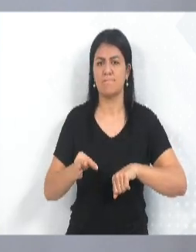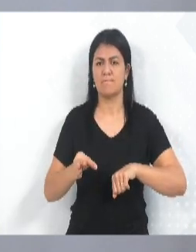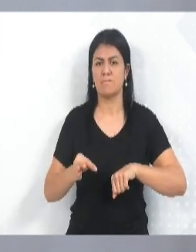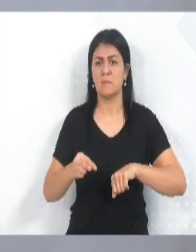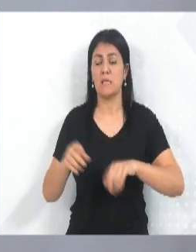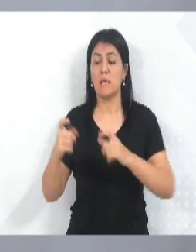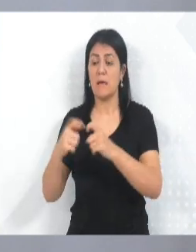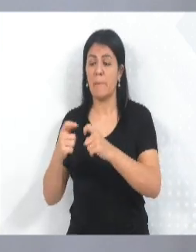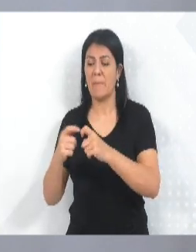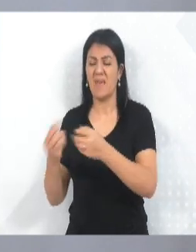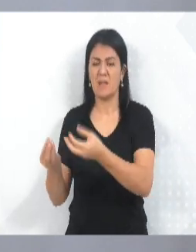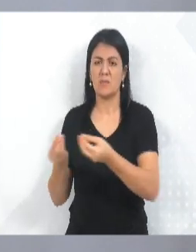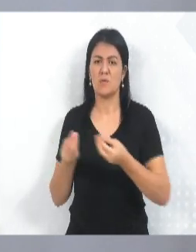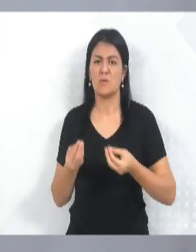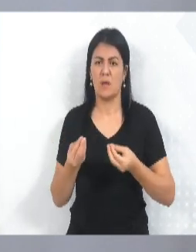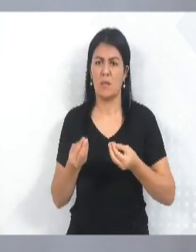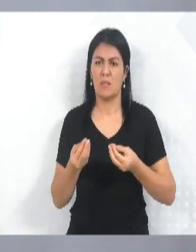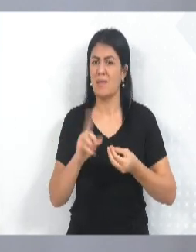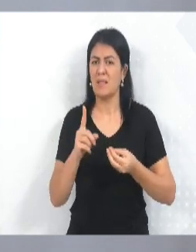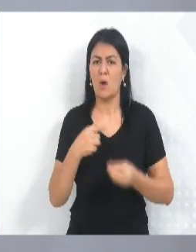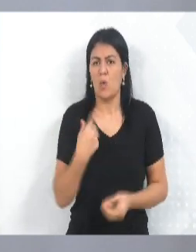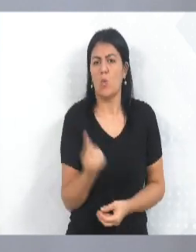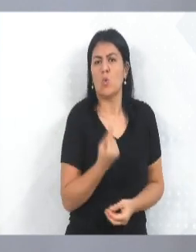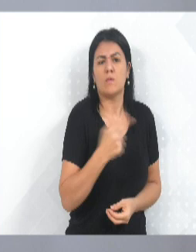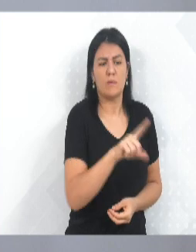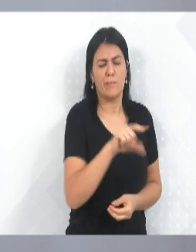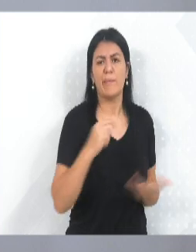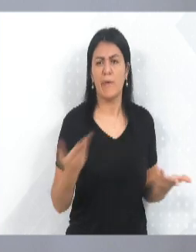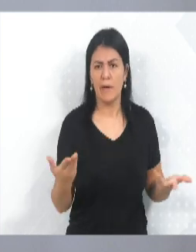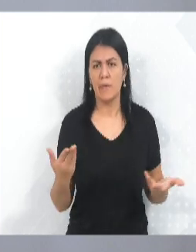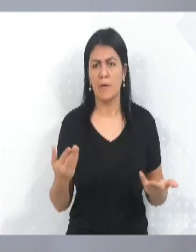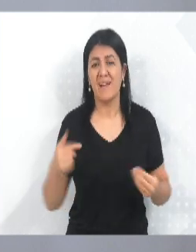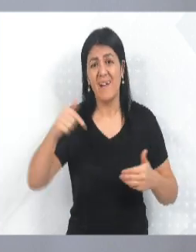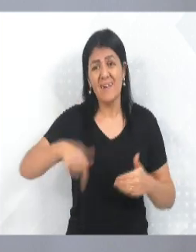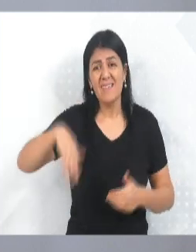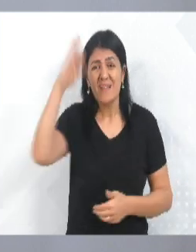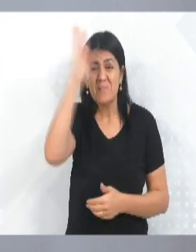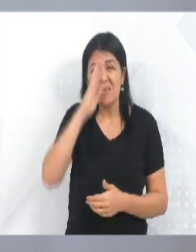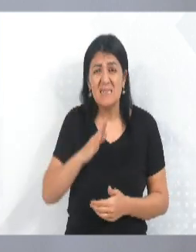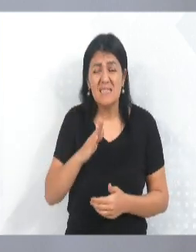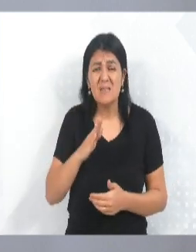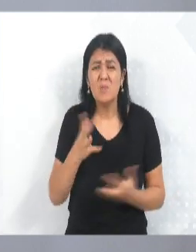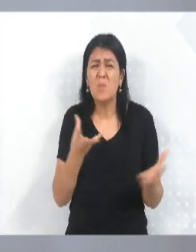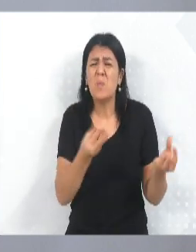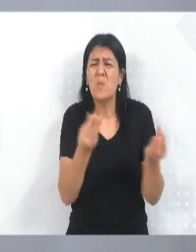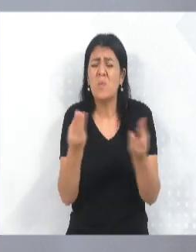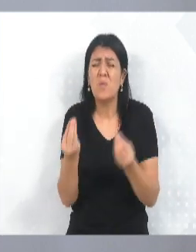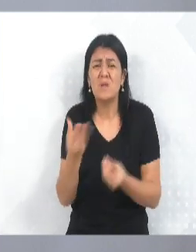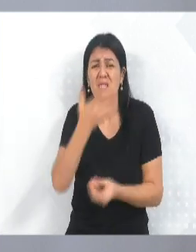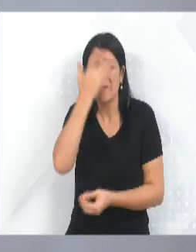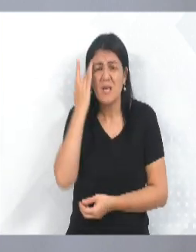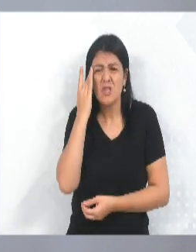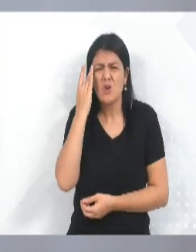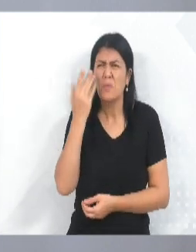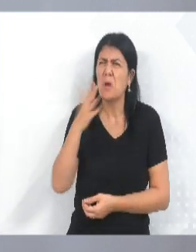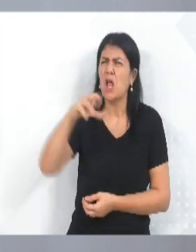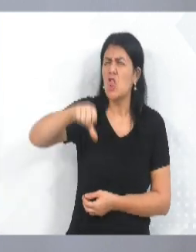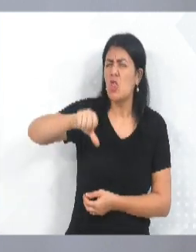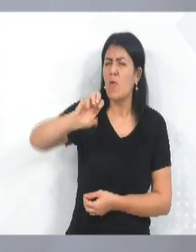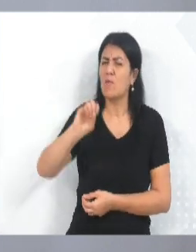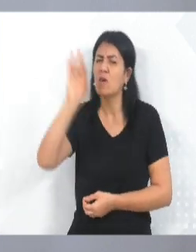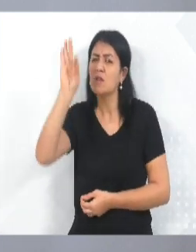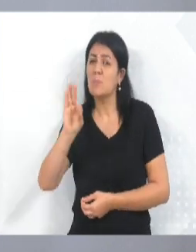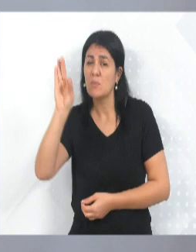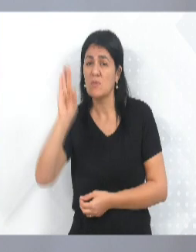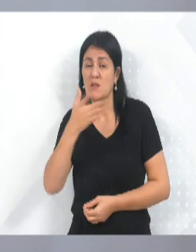que mais se automedica um dos países que mais se automedica no mundo 90% da população se automedica não só de